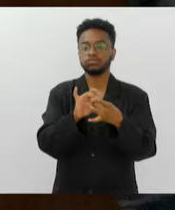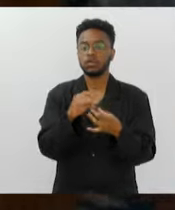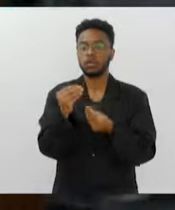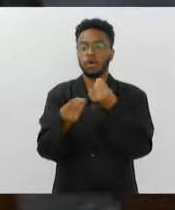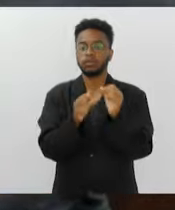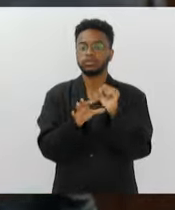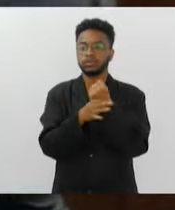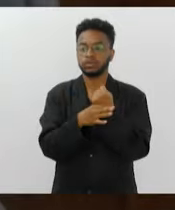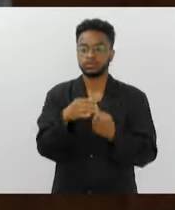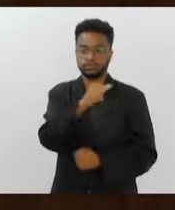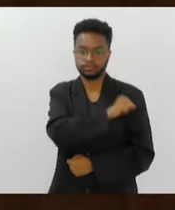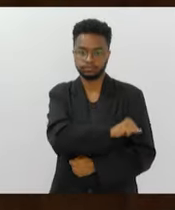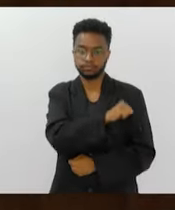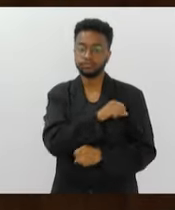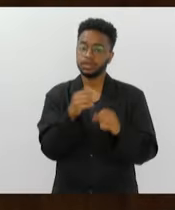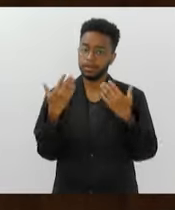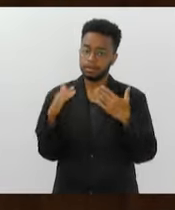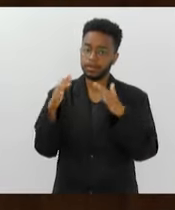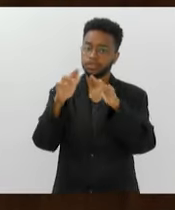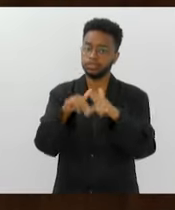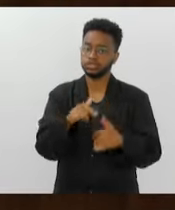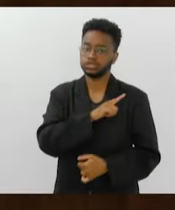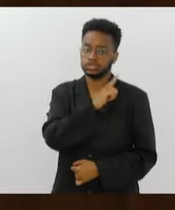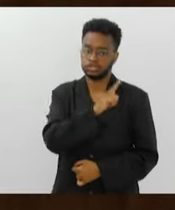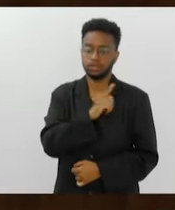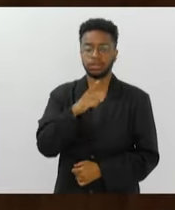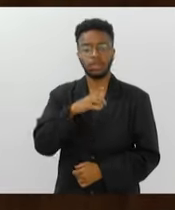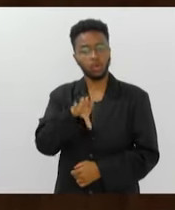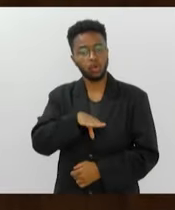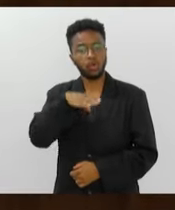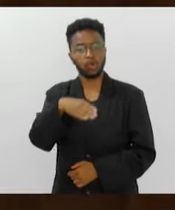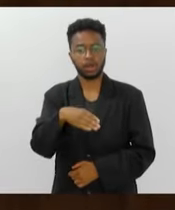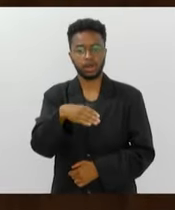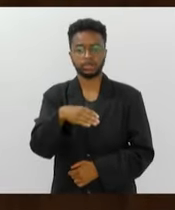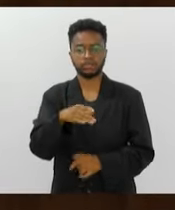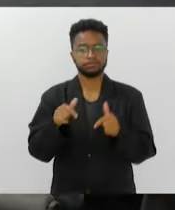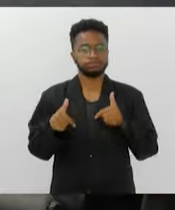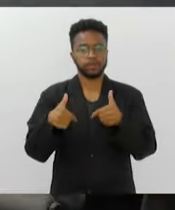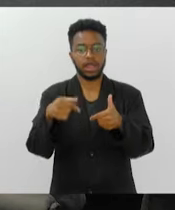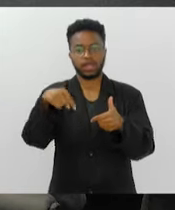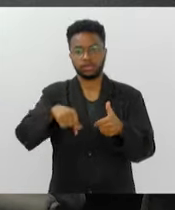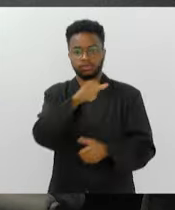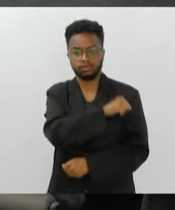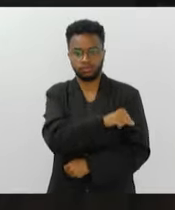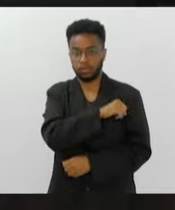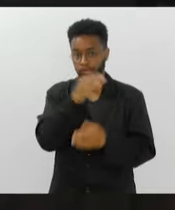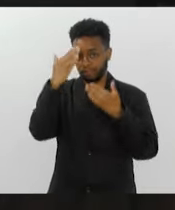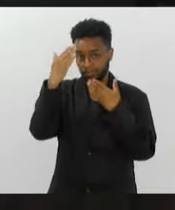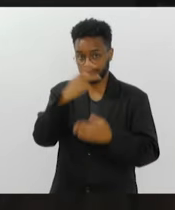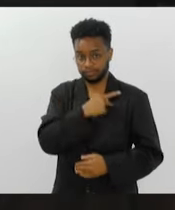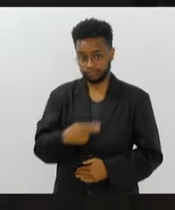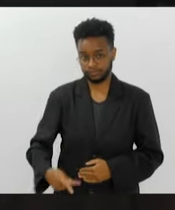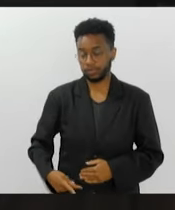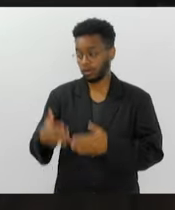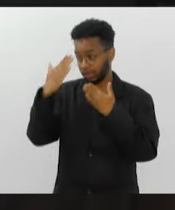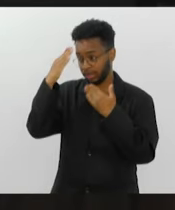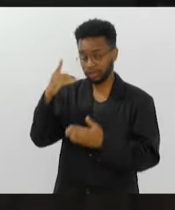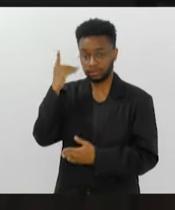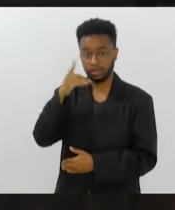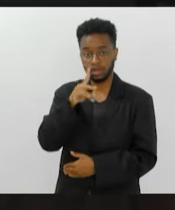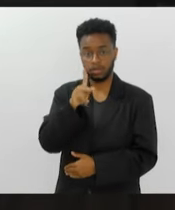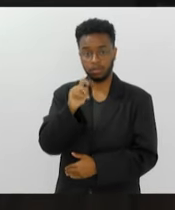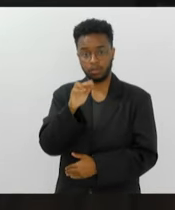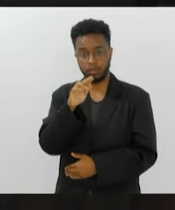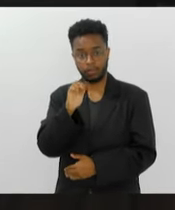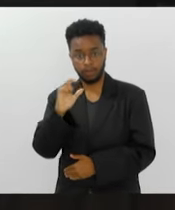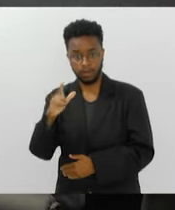Janeiro parabéns pelo choque de gestão que ele tá tendo coragem de tomar de fazer no Rio de Janeiro Presidente Obrigado Deputado paubel Deputado Marcelo